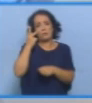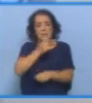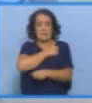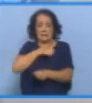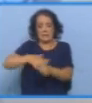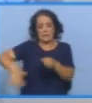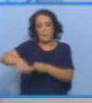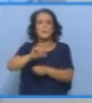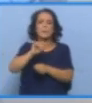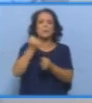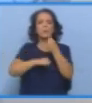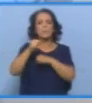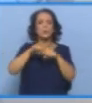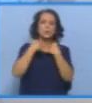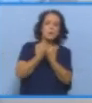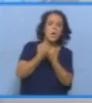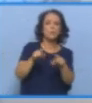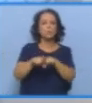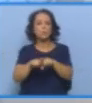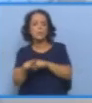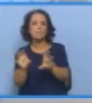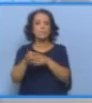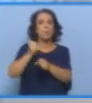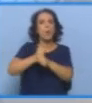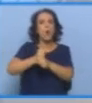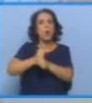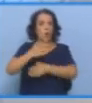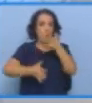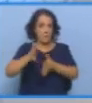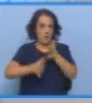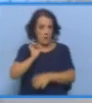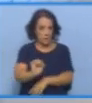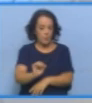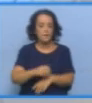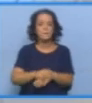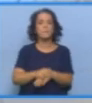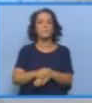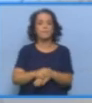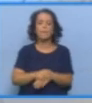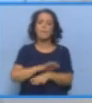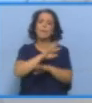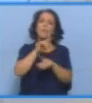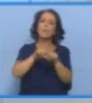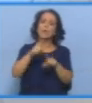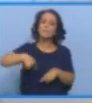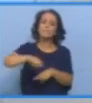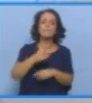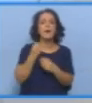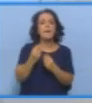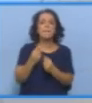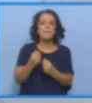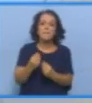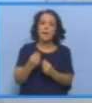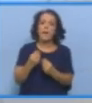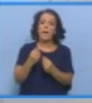de movimentos sociais, movimentos políticos, movimentos operários que de certo modo, apreciavam e valorizavam assim, um gesto de